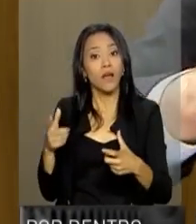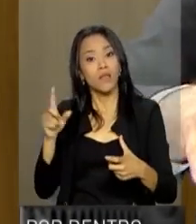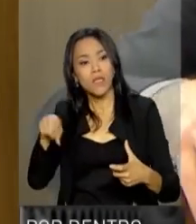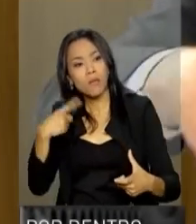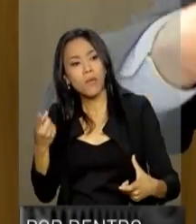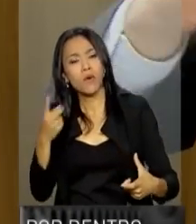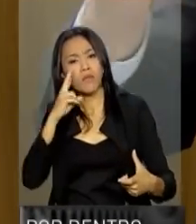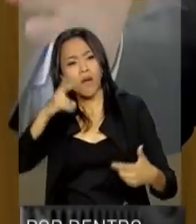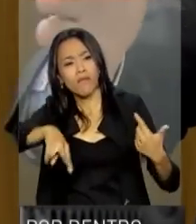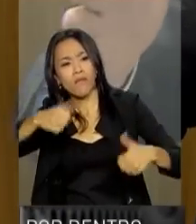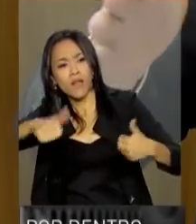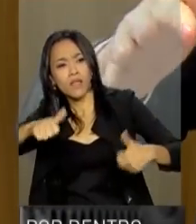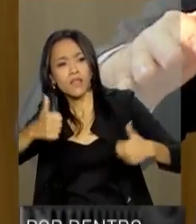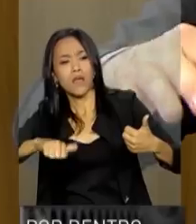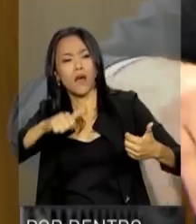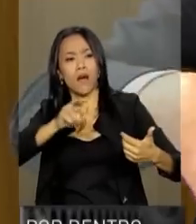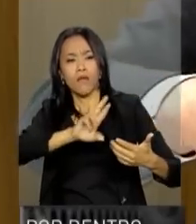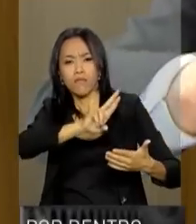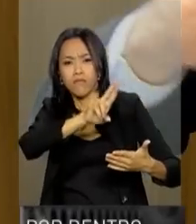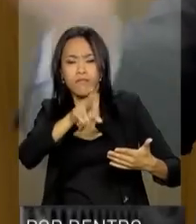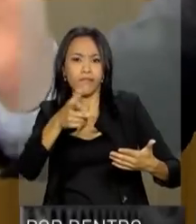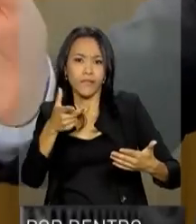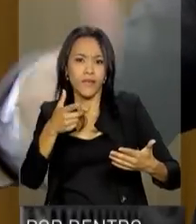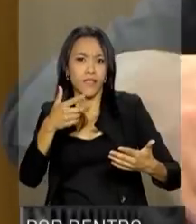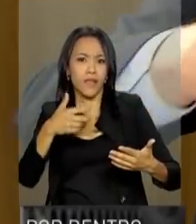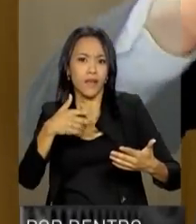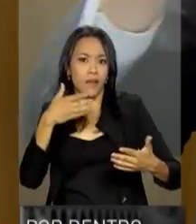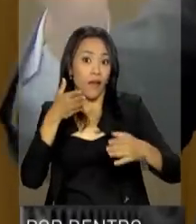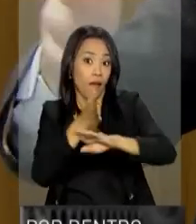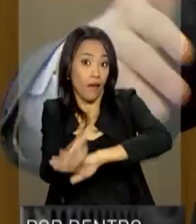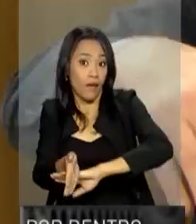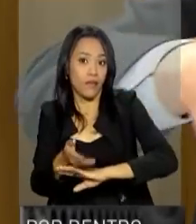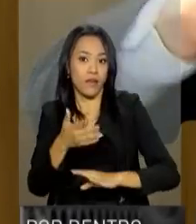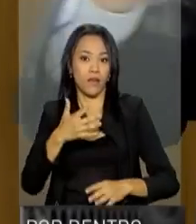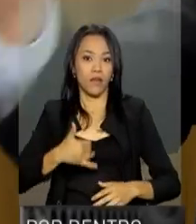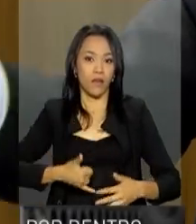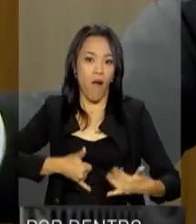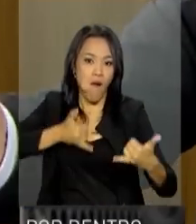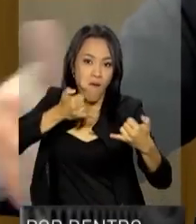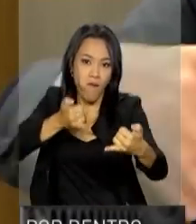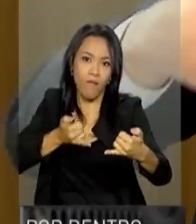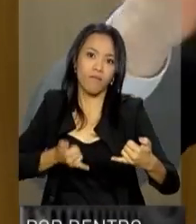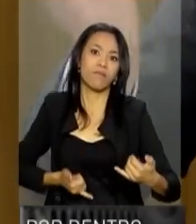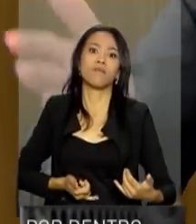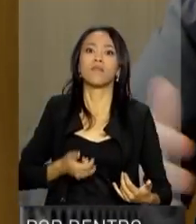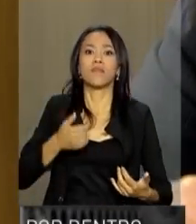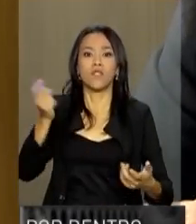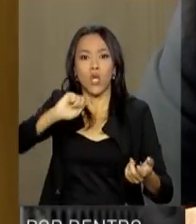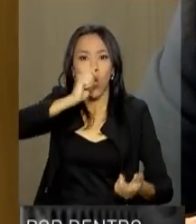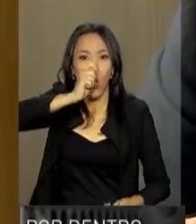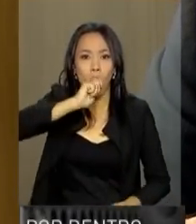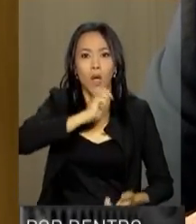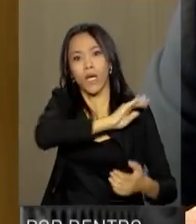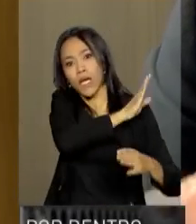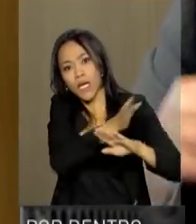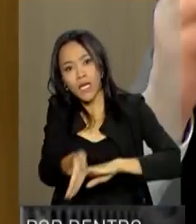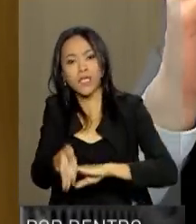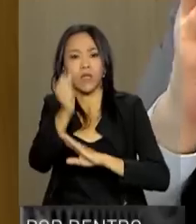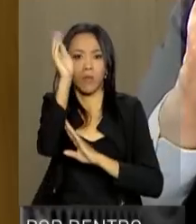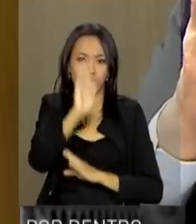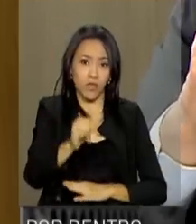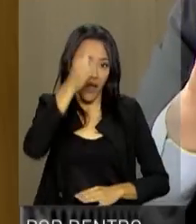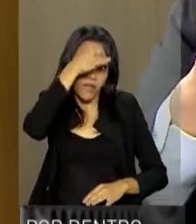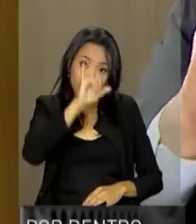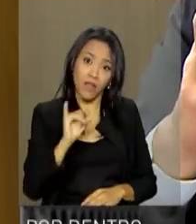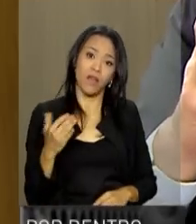até para evitar que entre terroristas em tem entrado droga em grande escala e pela fronteira nós